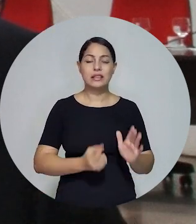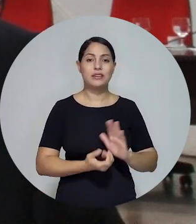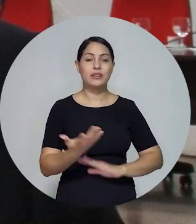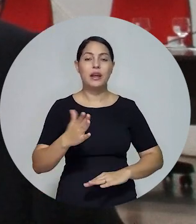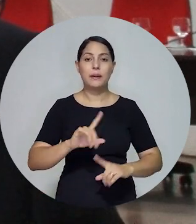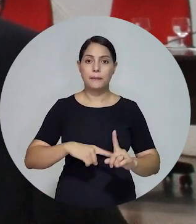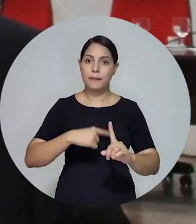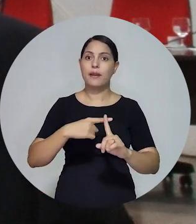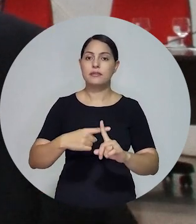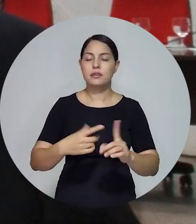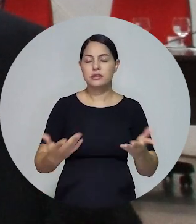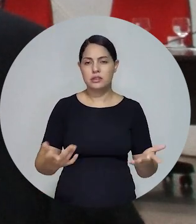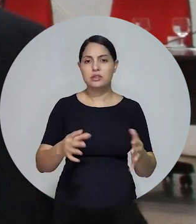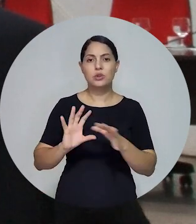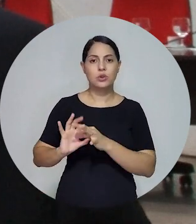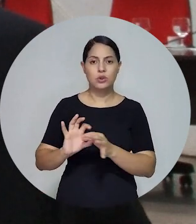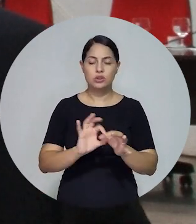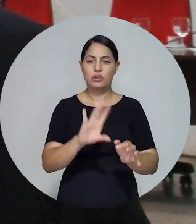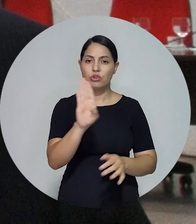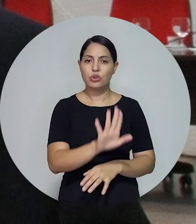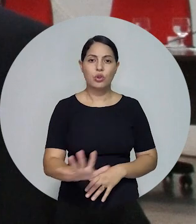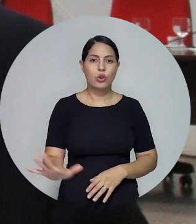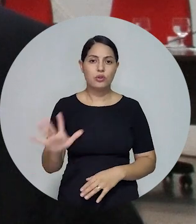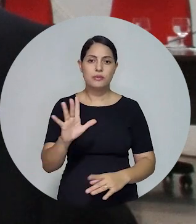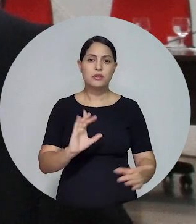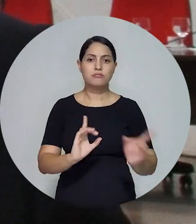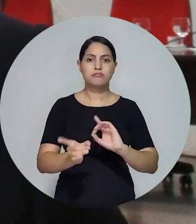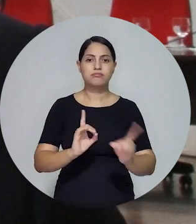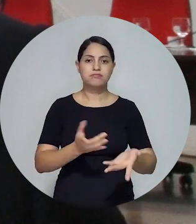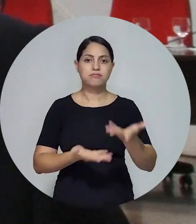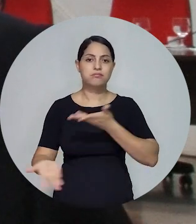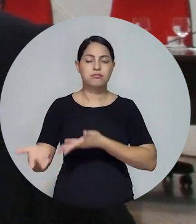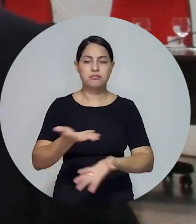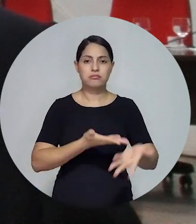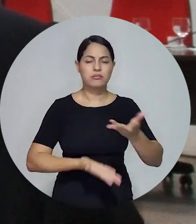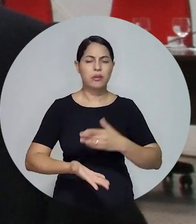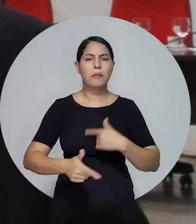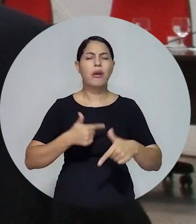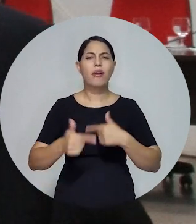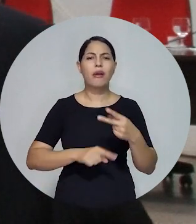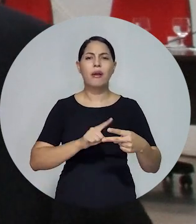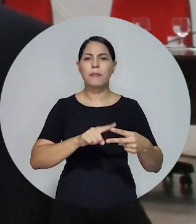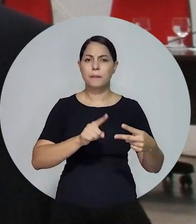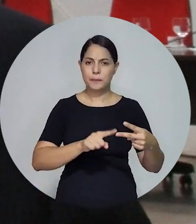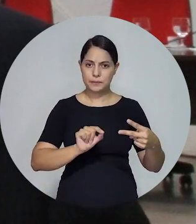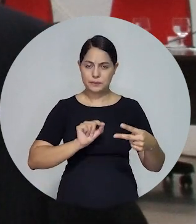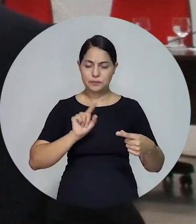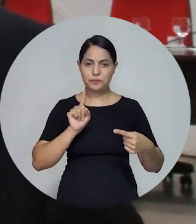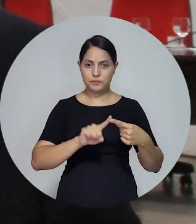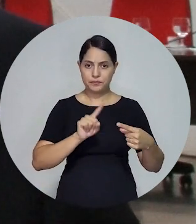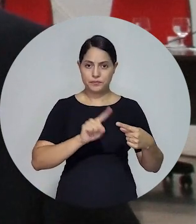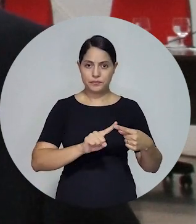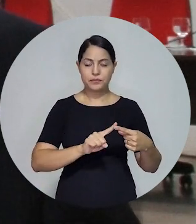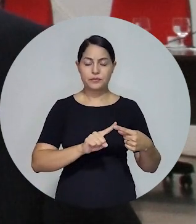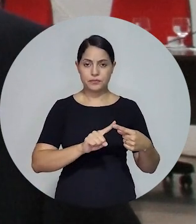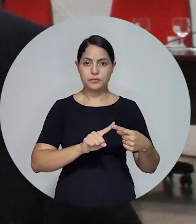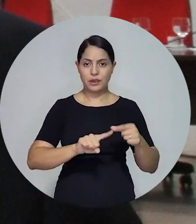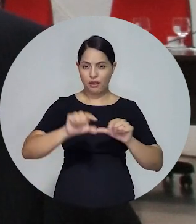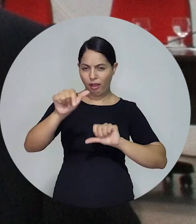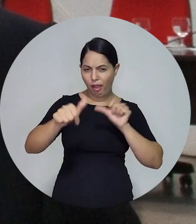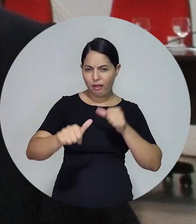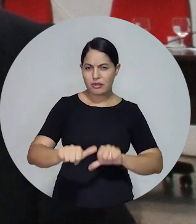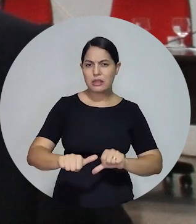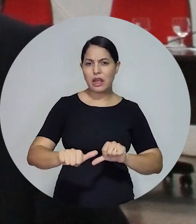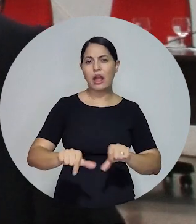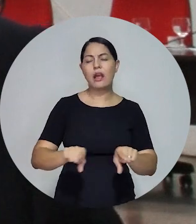as subseções, numa forma de interagir com as comissões de prerrogativas pelo Brasil afora. Esse trabalho tem dois